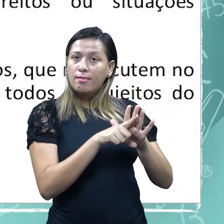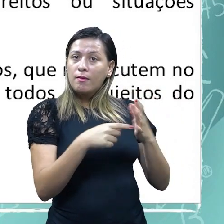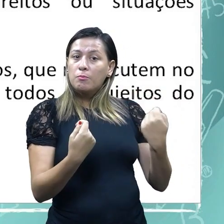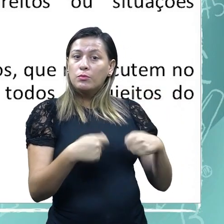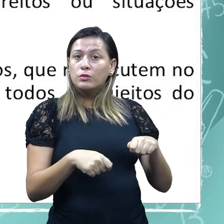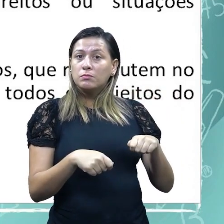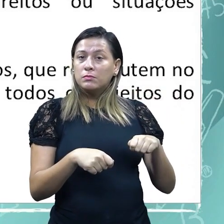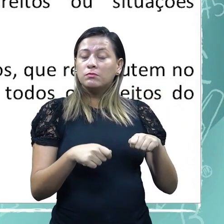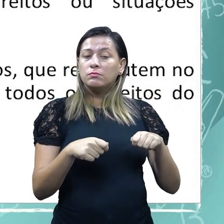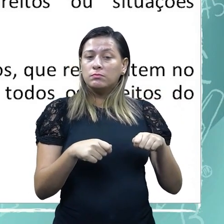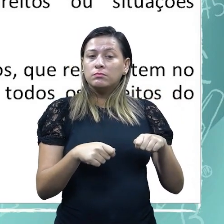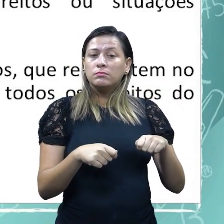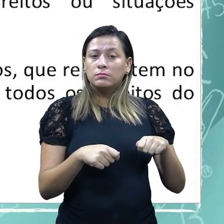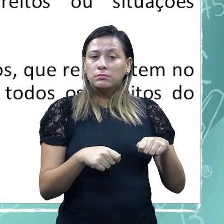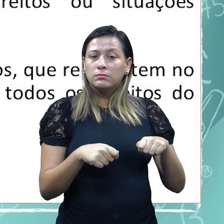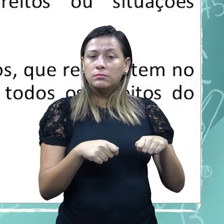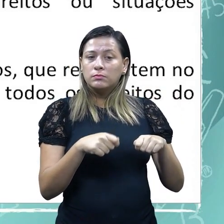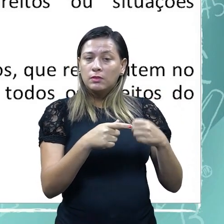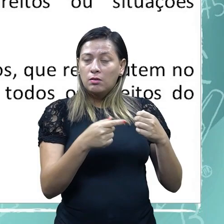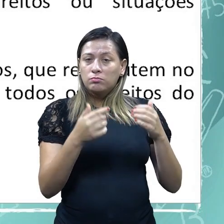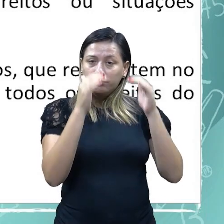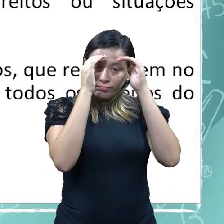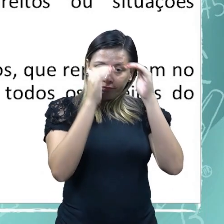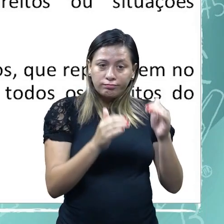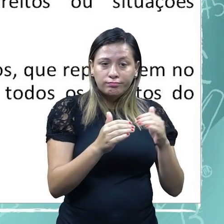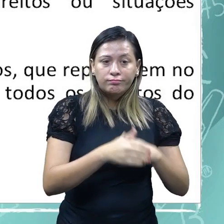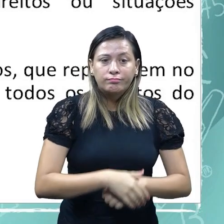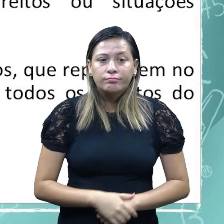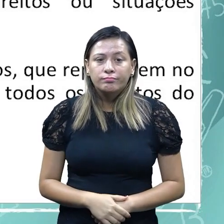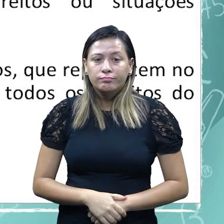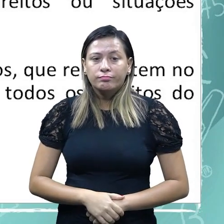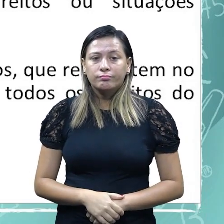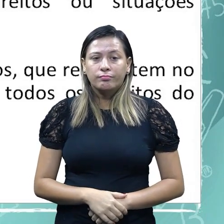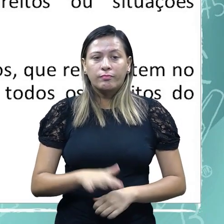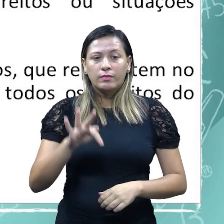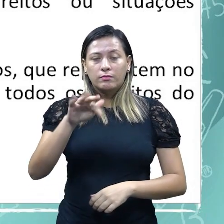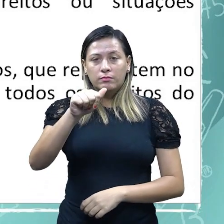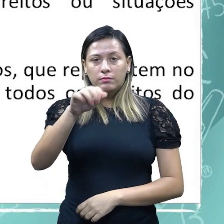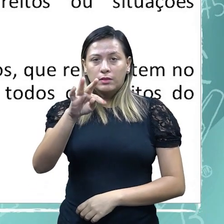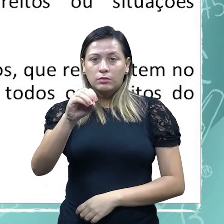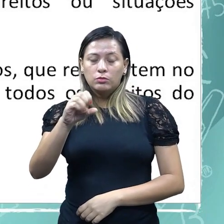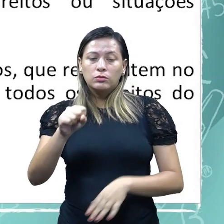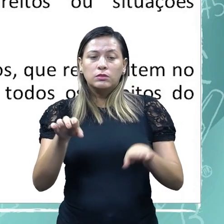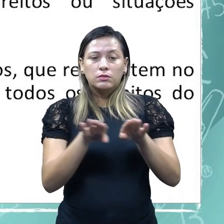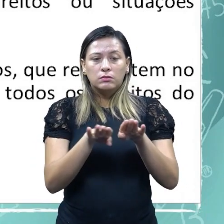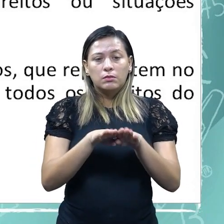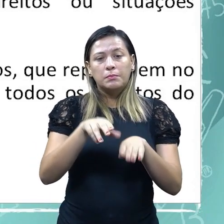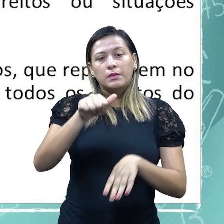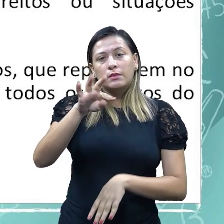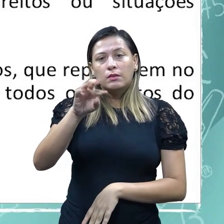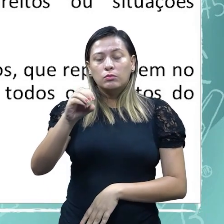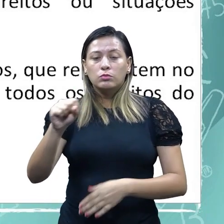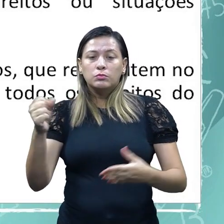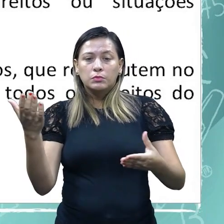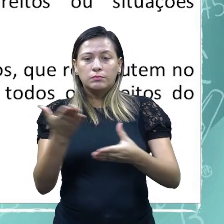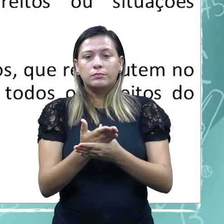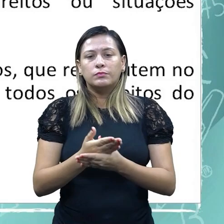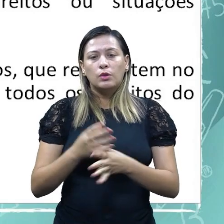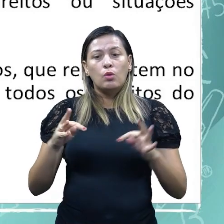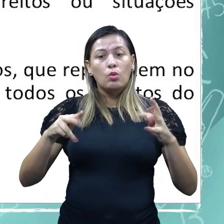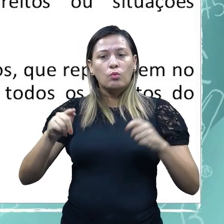possibilidade. Fatos e atos processuais. Todos os fenômenos suscetíveis de influir